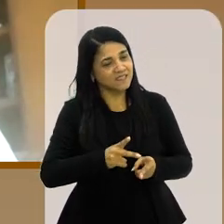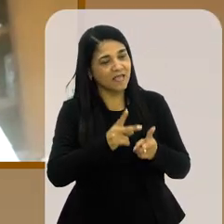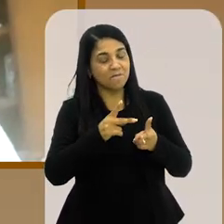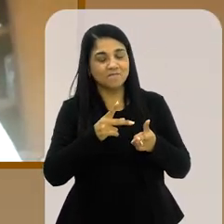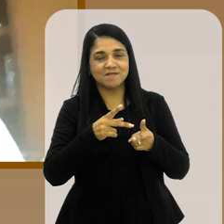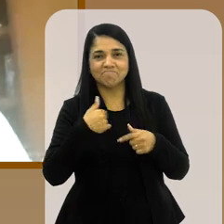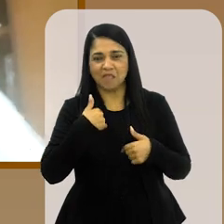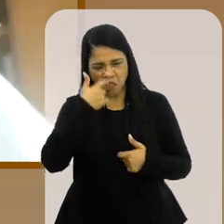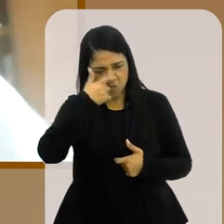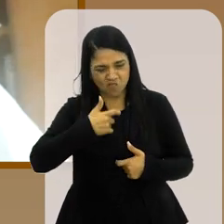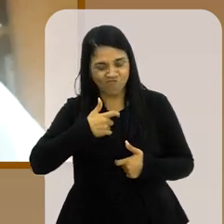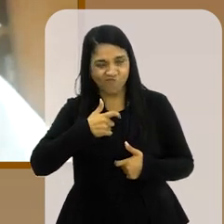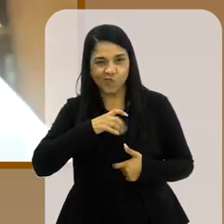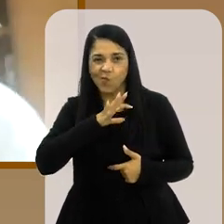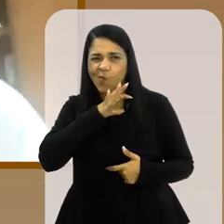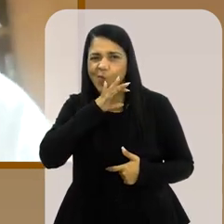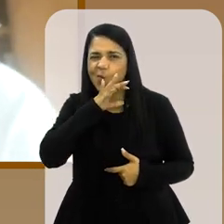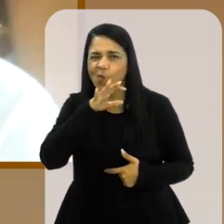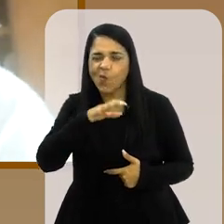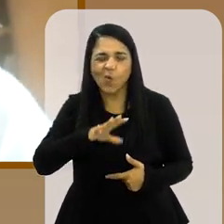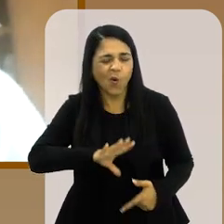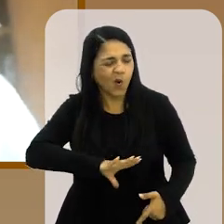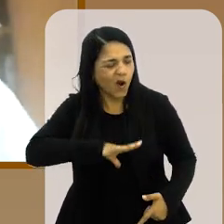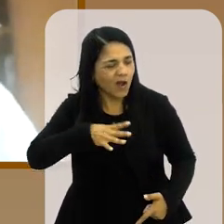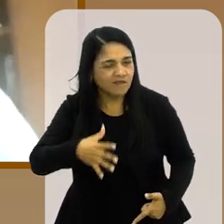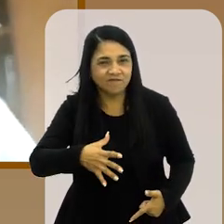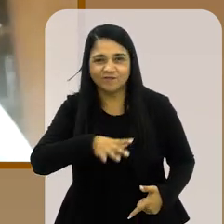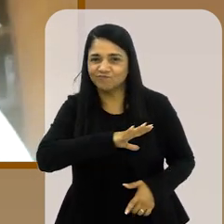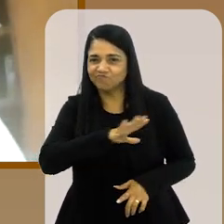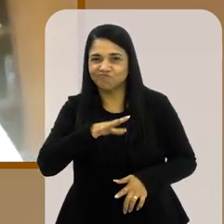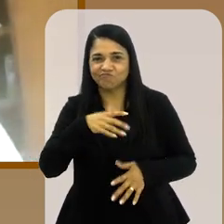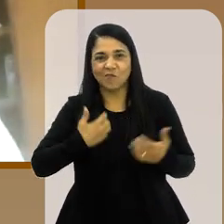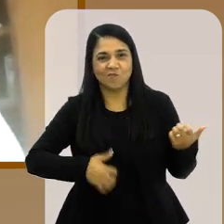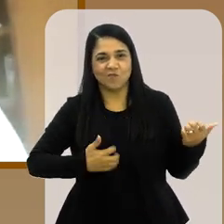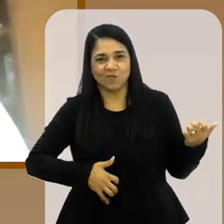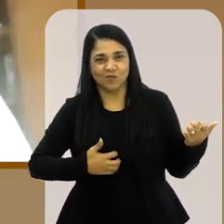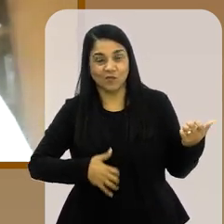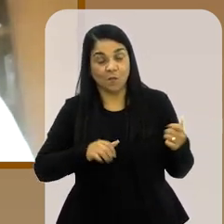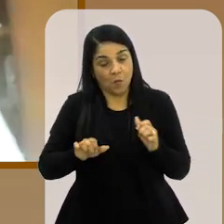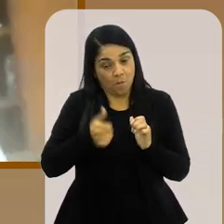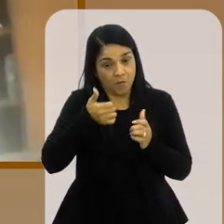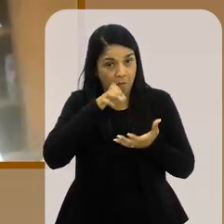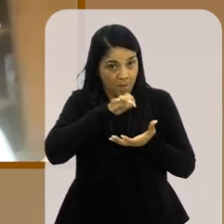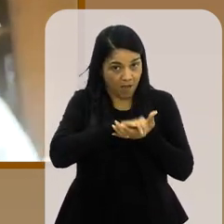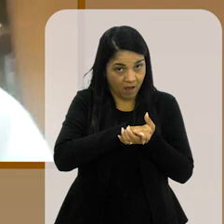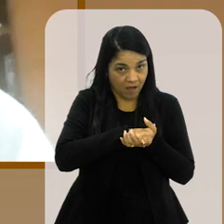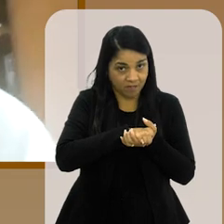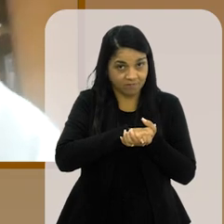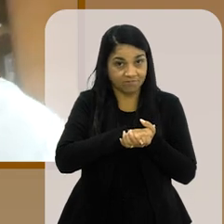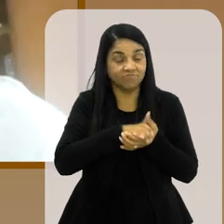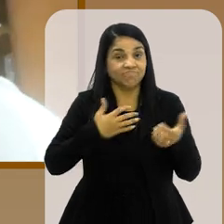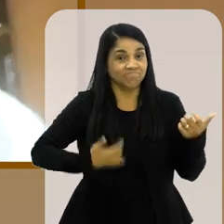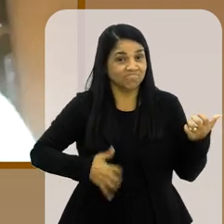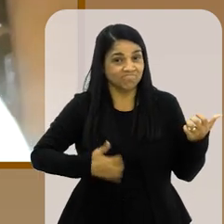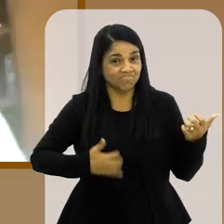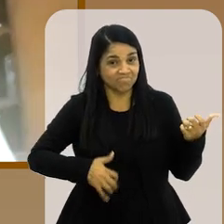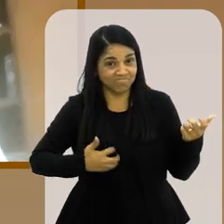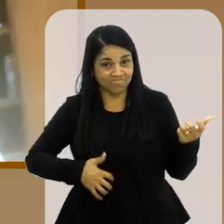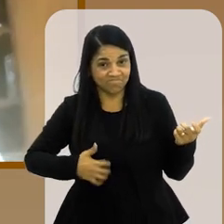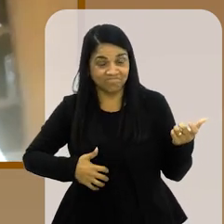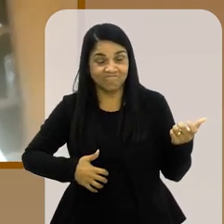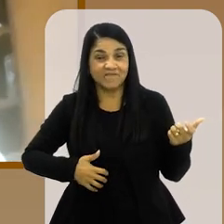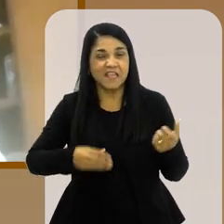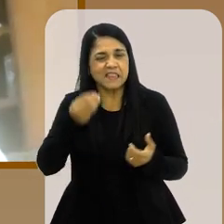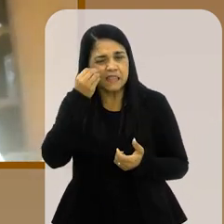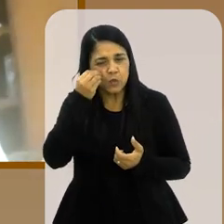horror para tocar algum instrumento. Meu primeiro marido era músico, violonista, e